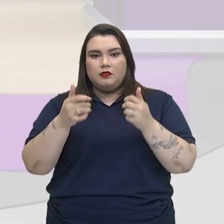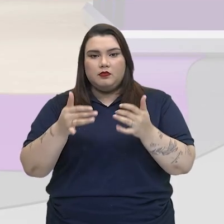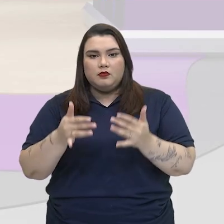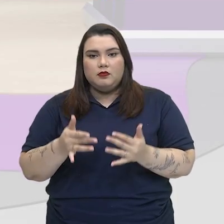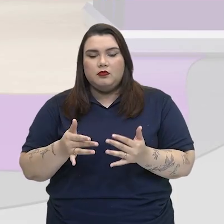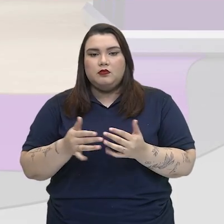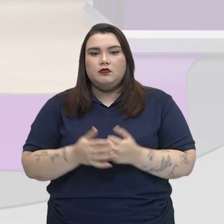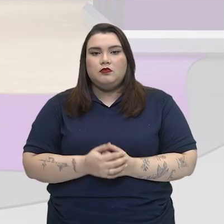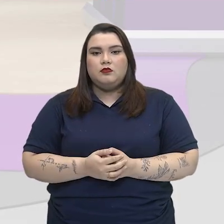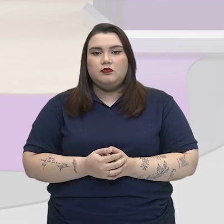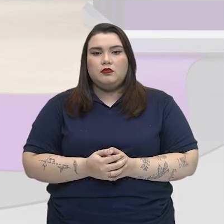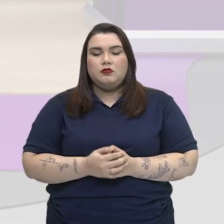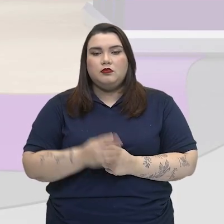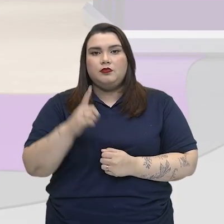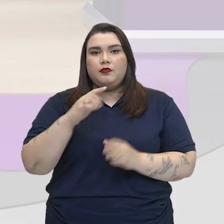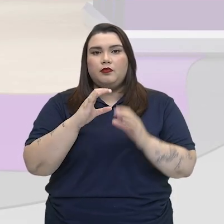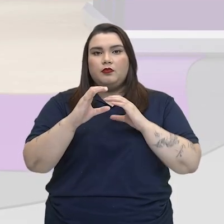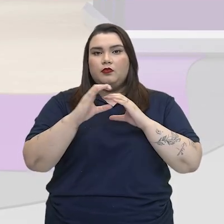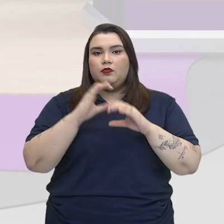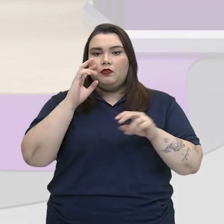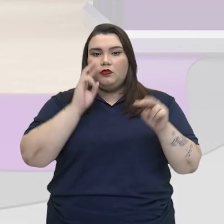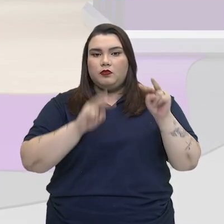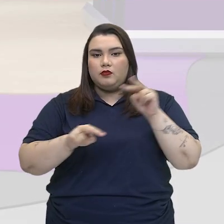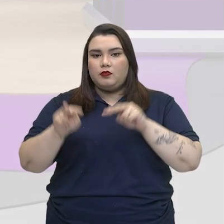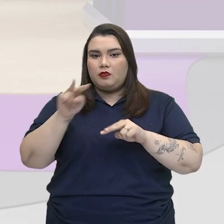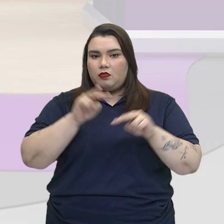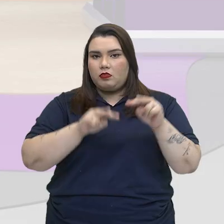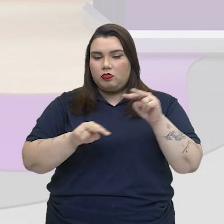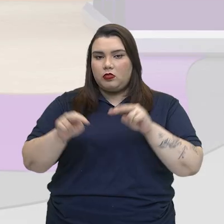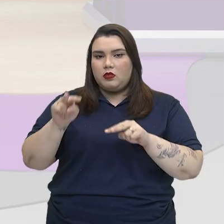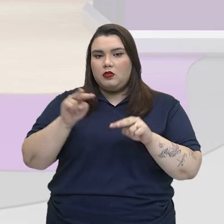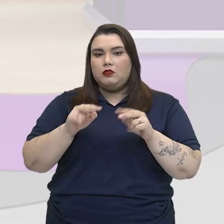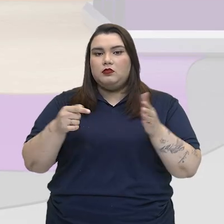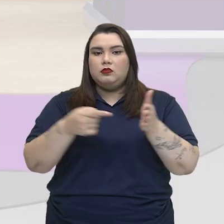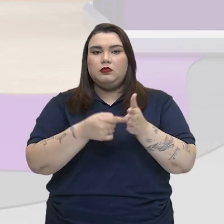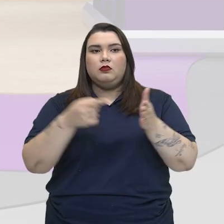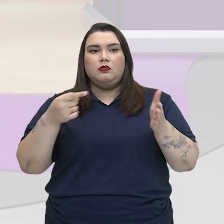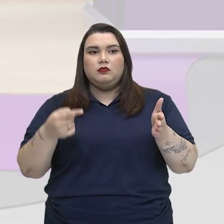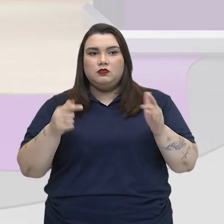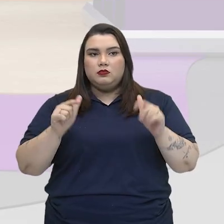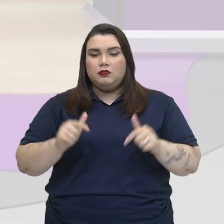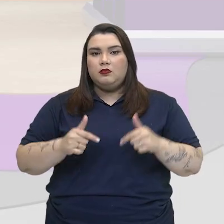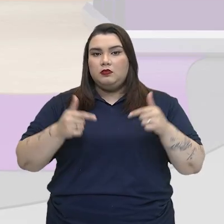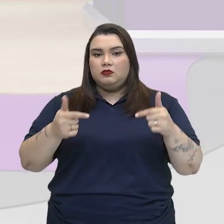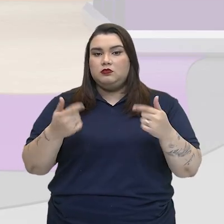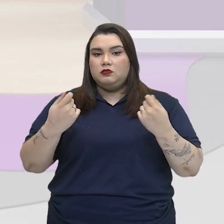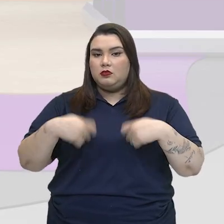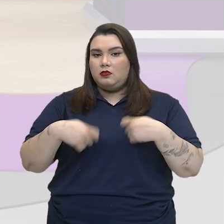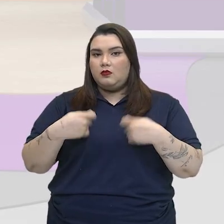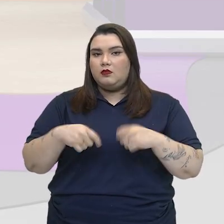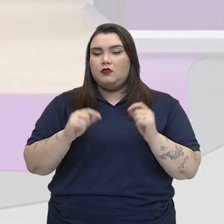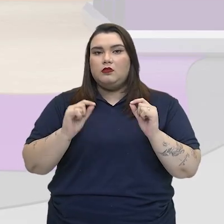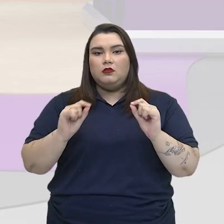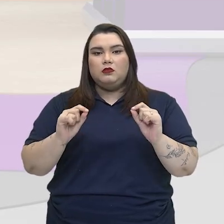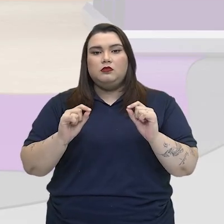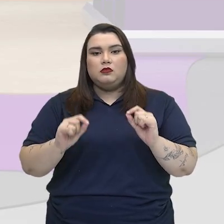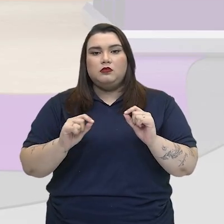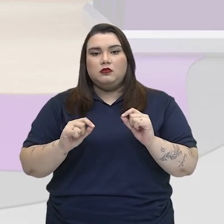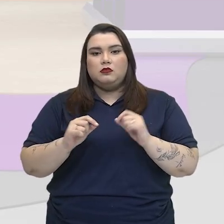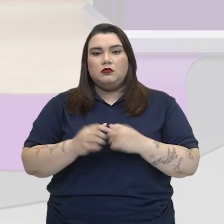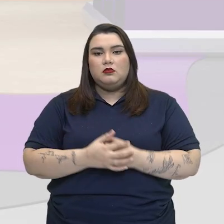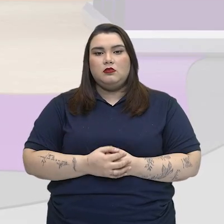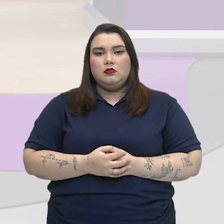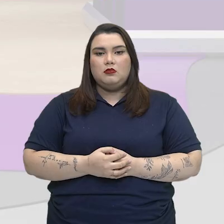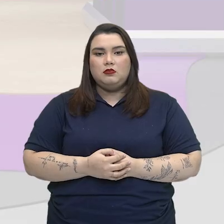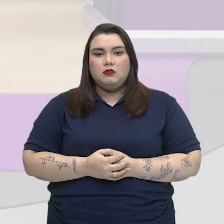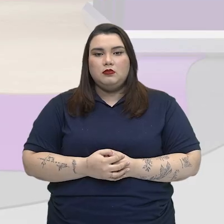que é comunicação visual, informativo visual. Primeiro passo, a primeira ação para que se realize